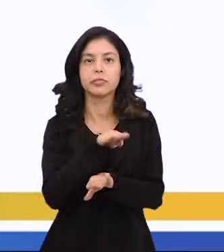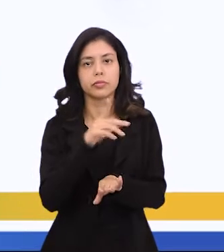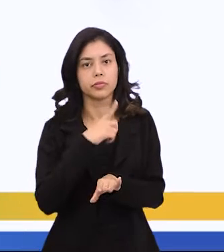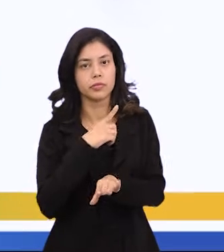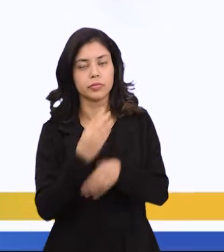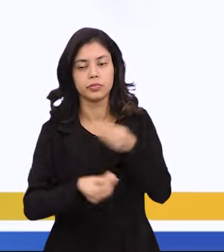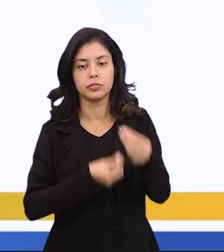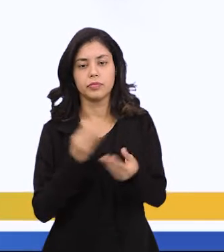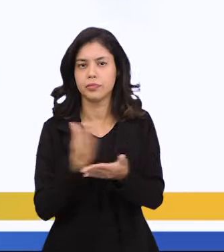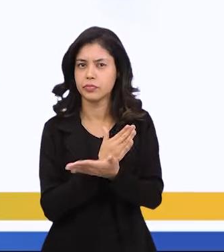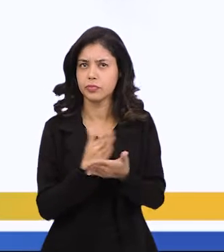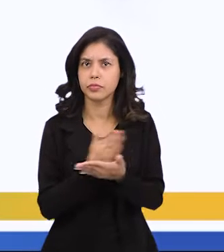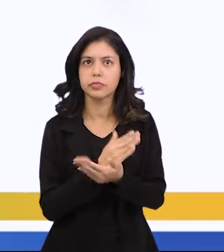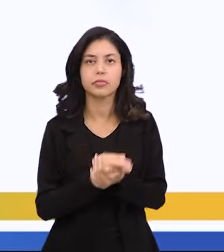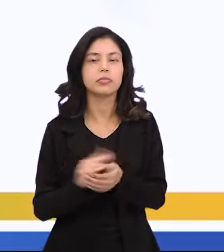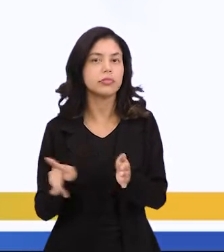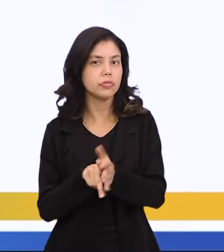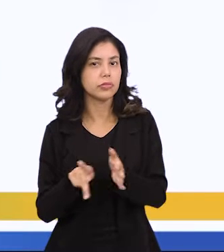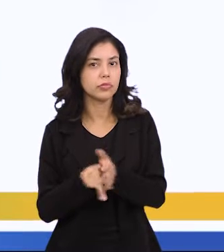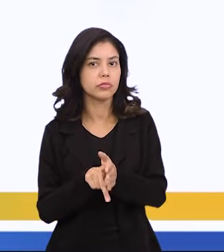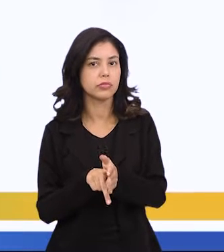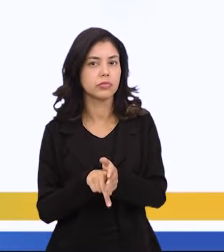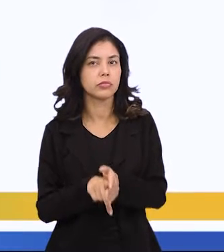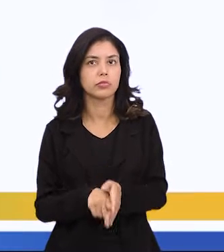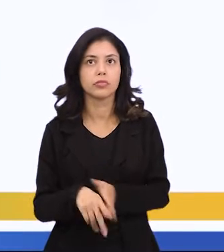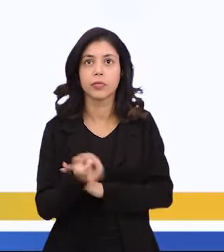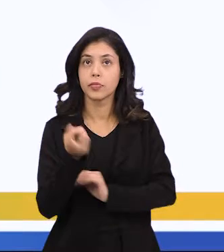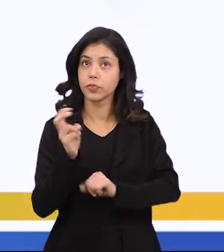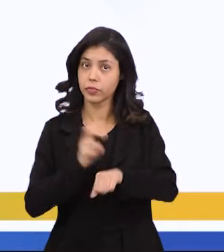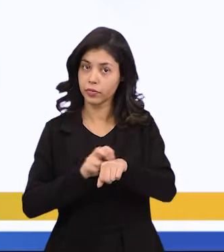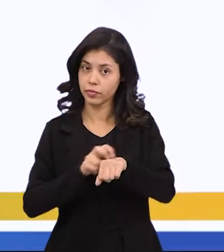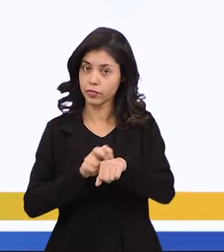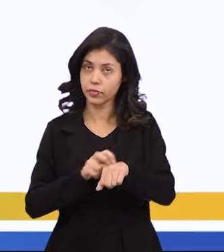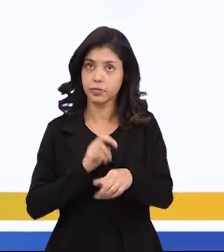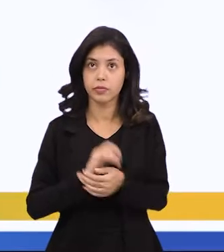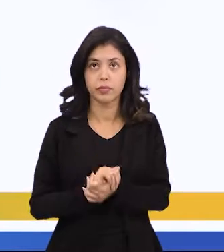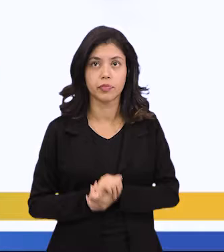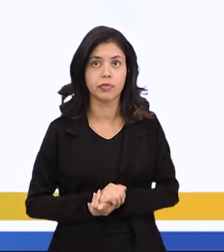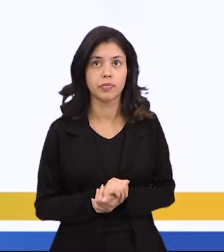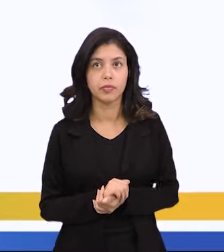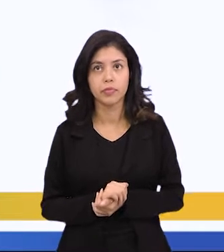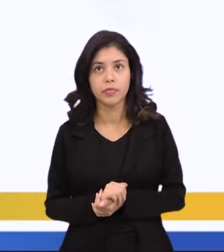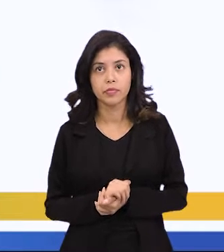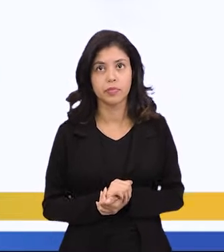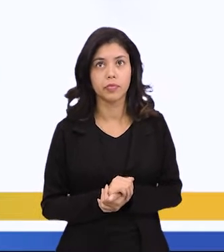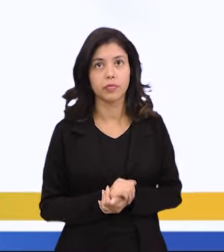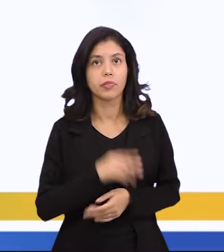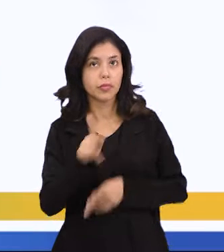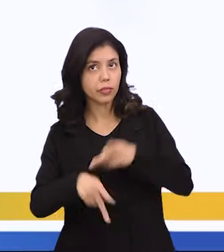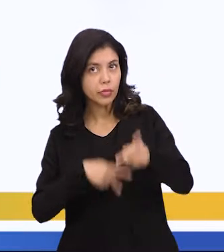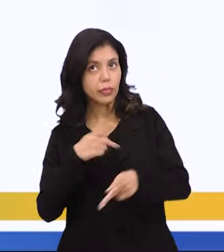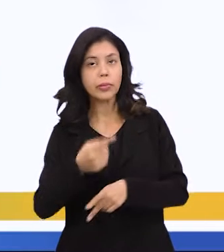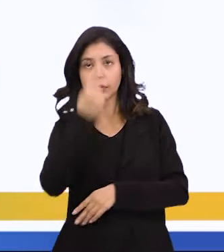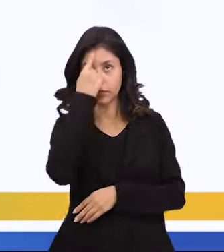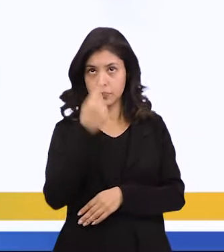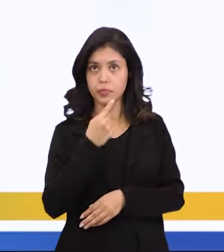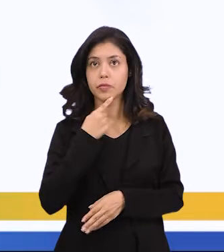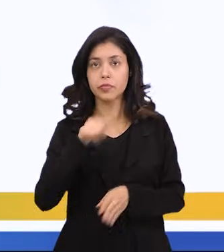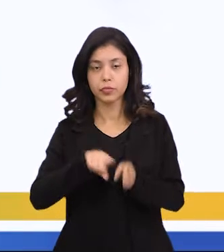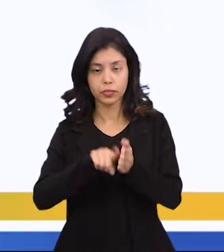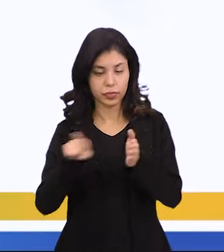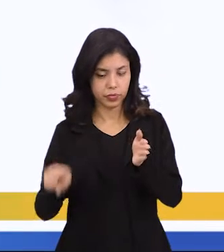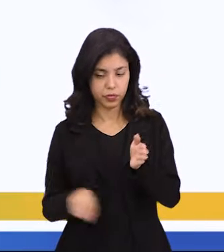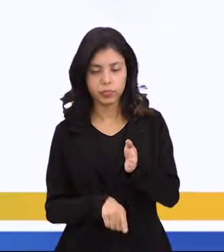tem alguns indivíduos que ficaram da cor verde. E a população que está na imagem